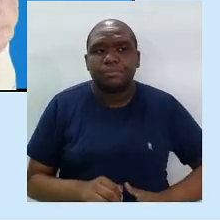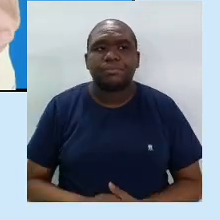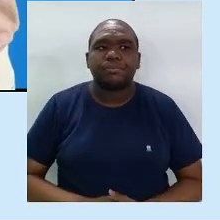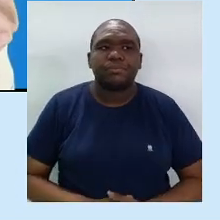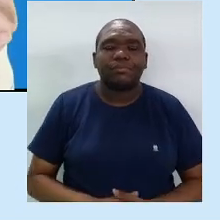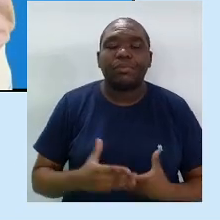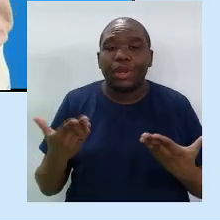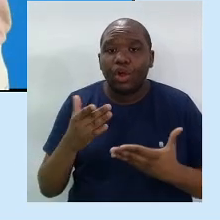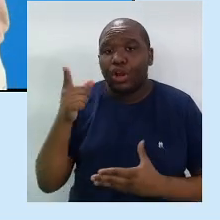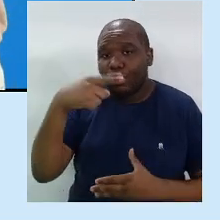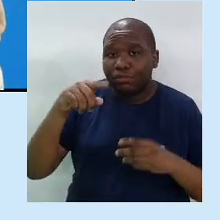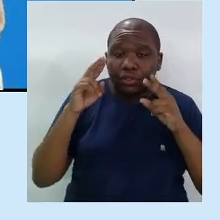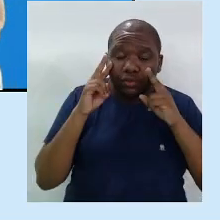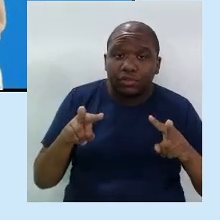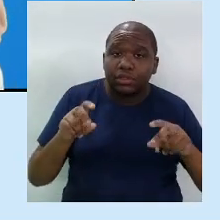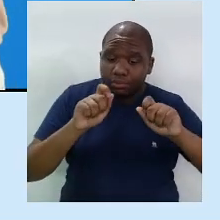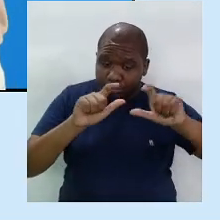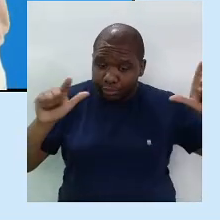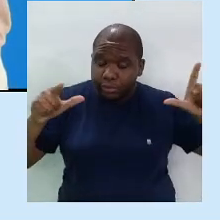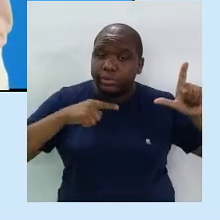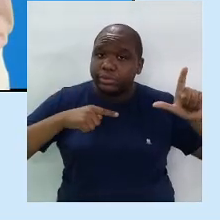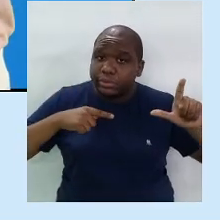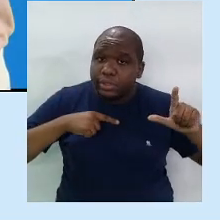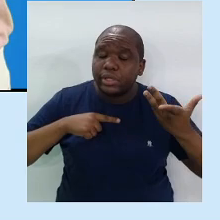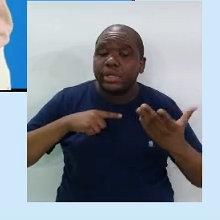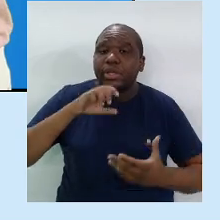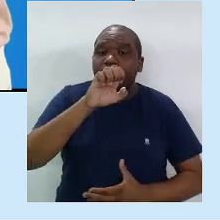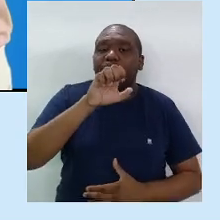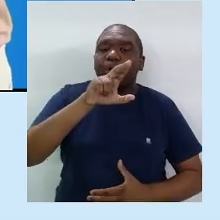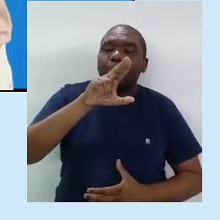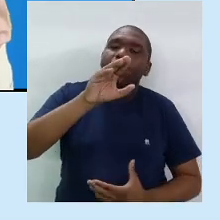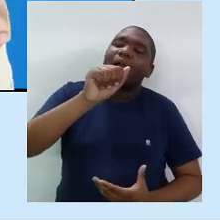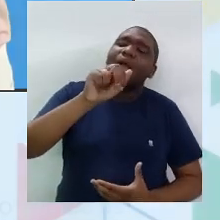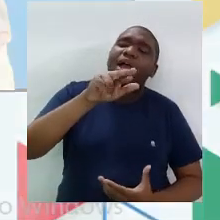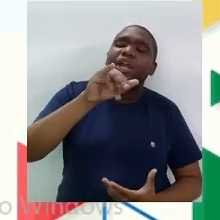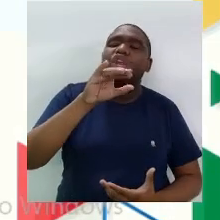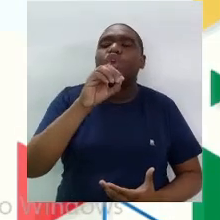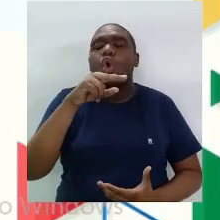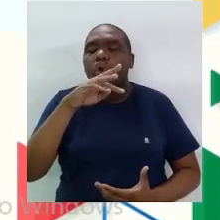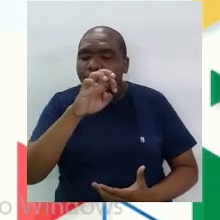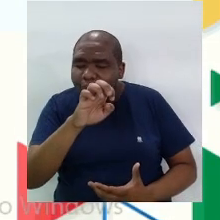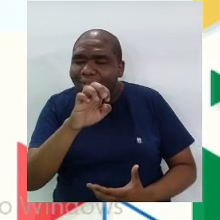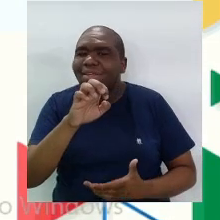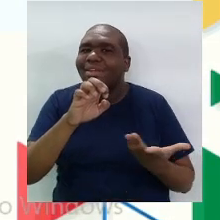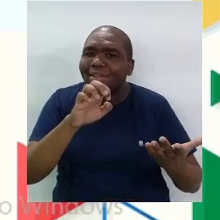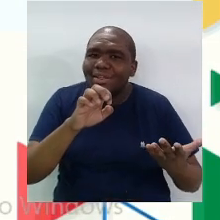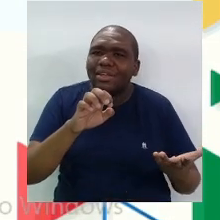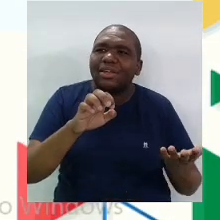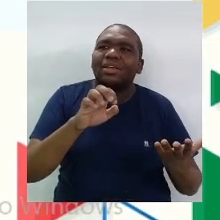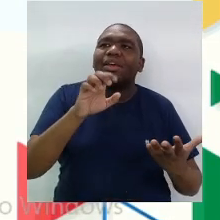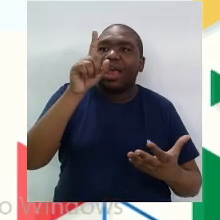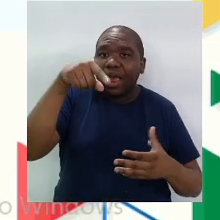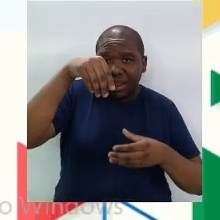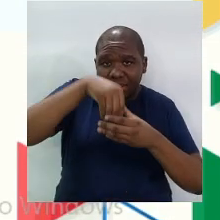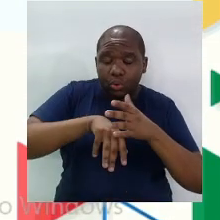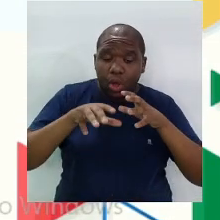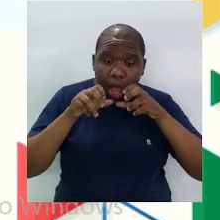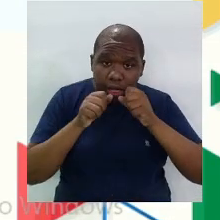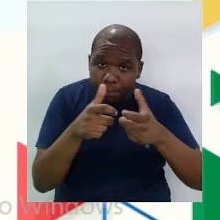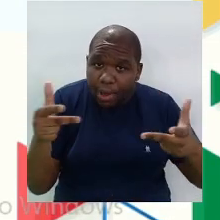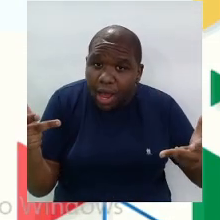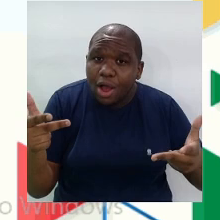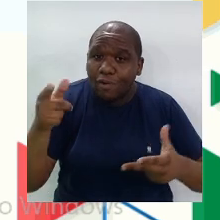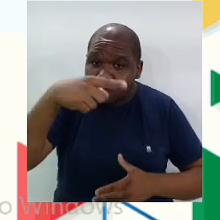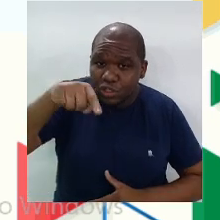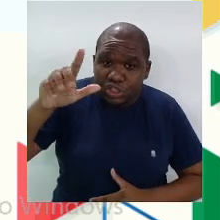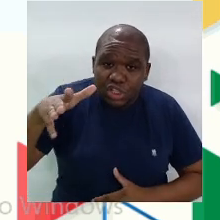agora aí na telinha eu tenho a célula eucarionte, mas a célula eucarionte animal. Observe